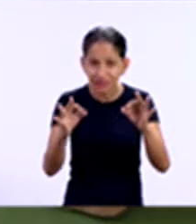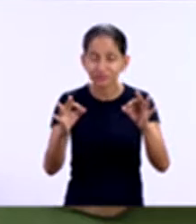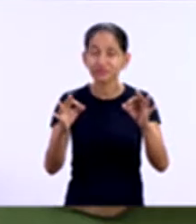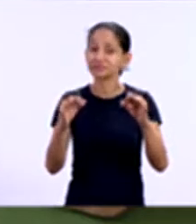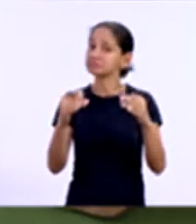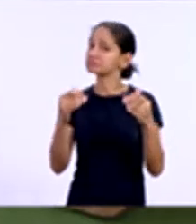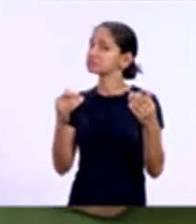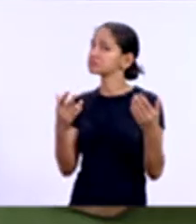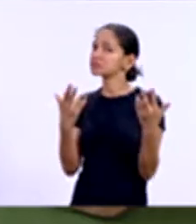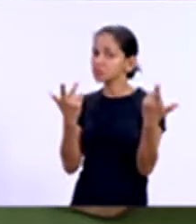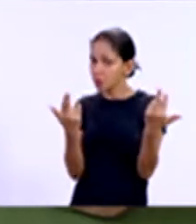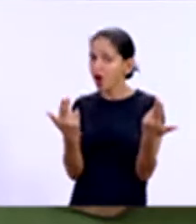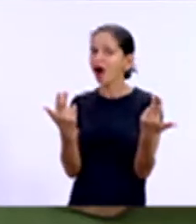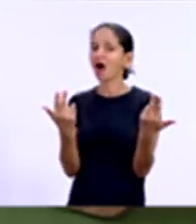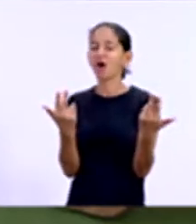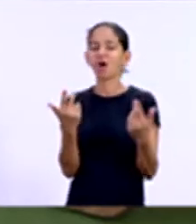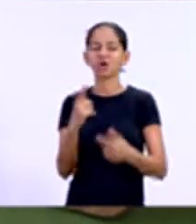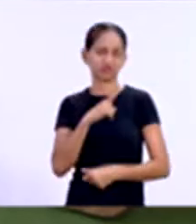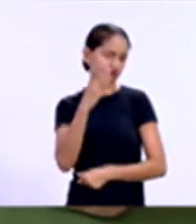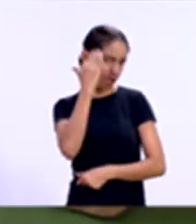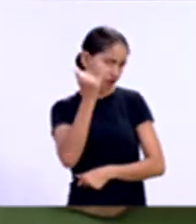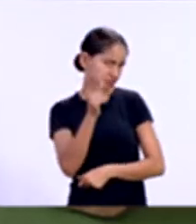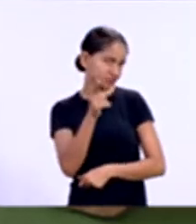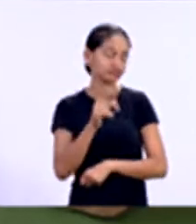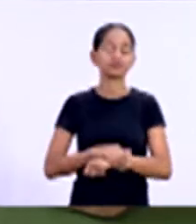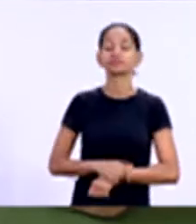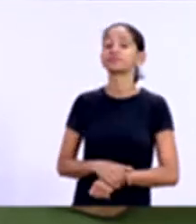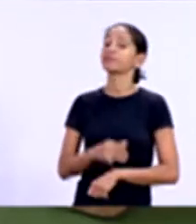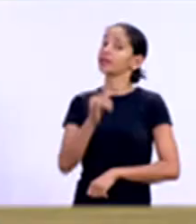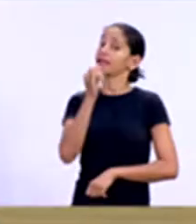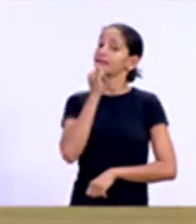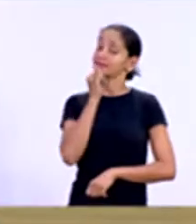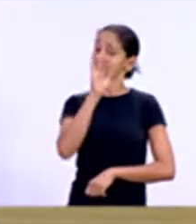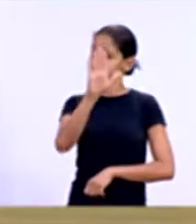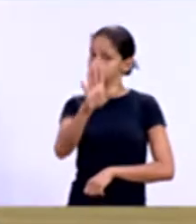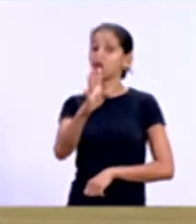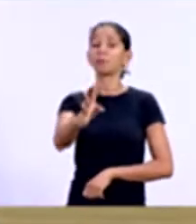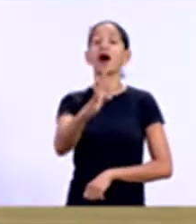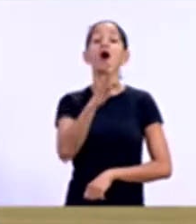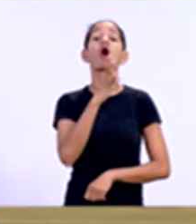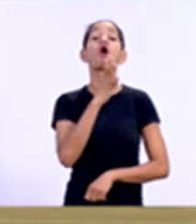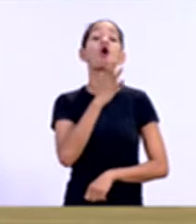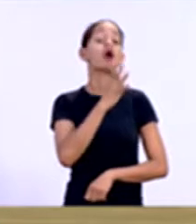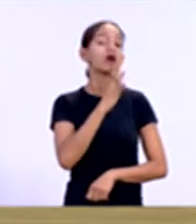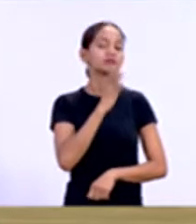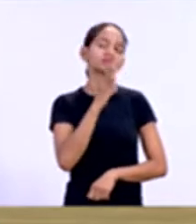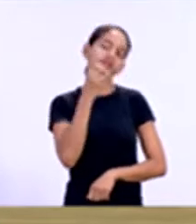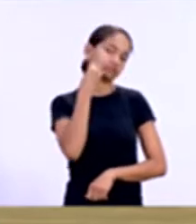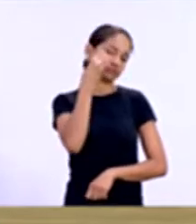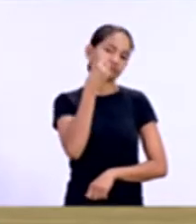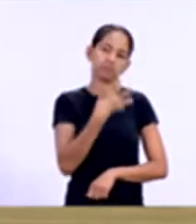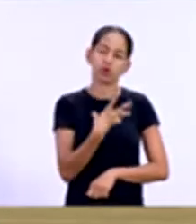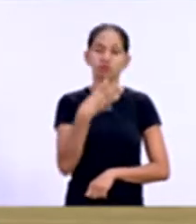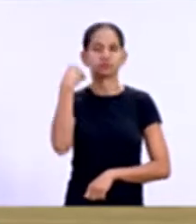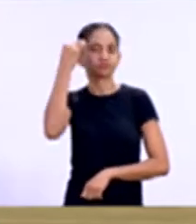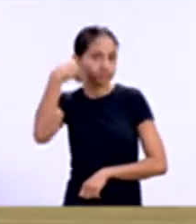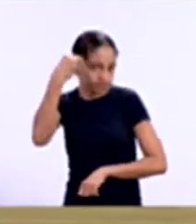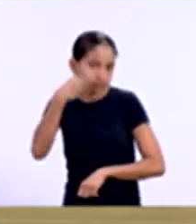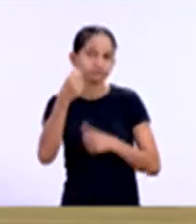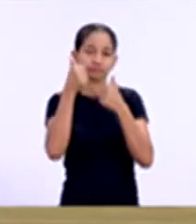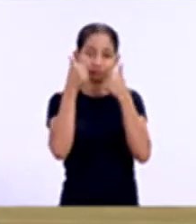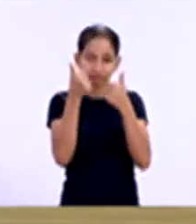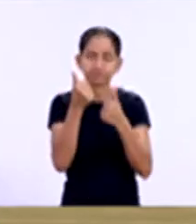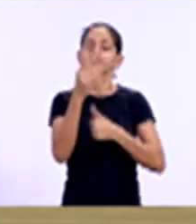certificação? É tudo igual? Como é que é? Válidos para conhecimentos, né? Toda vez que a gente estuda, conhecimento nunca é